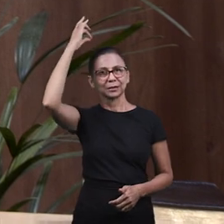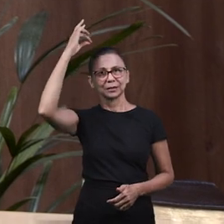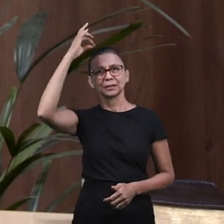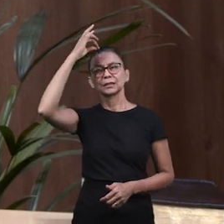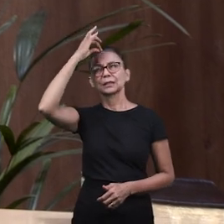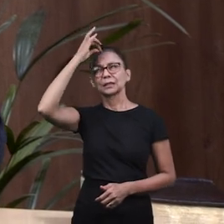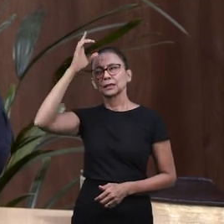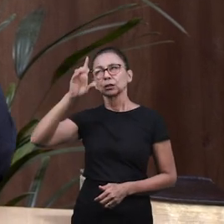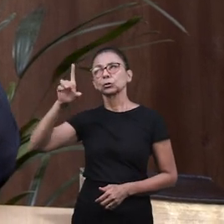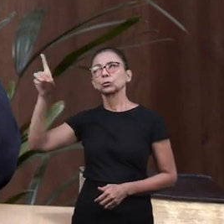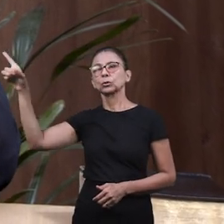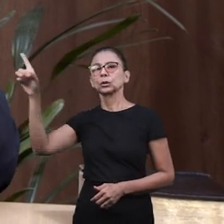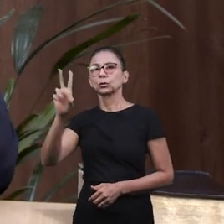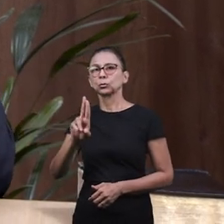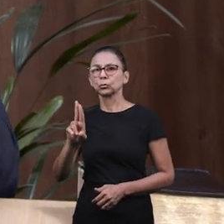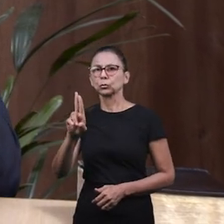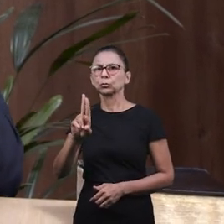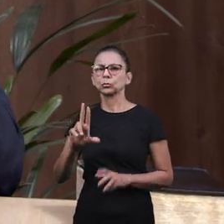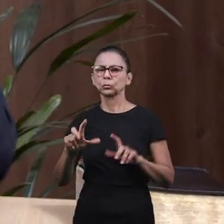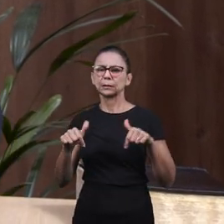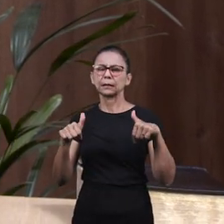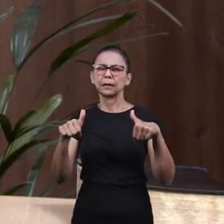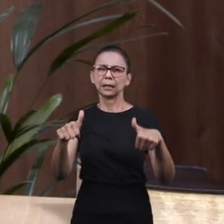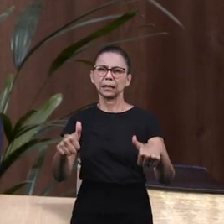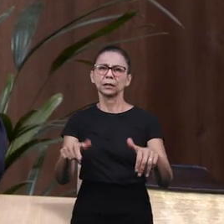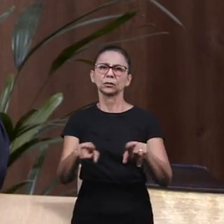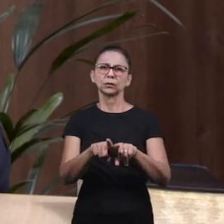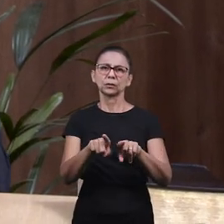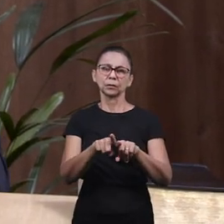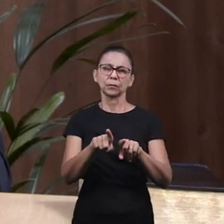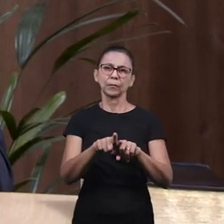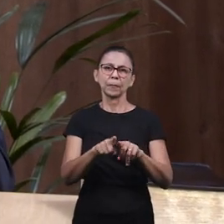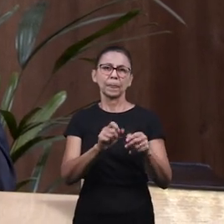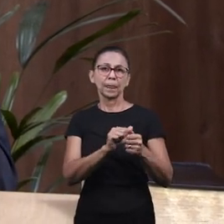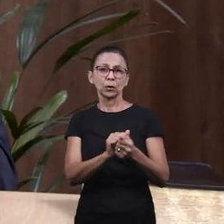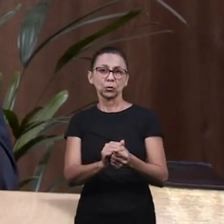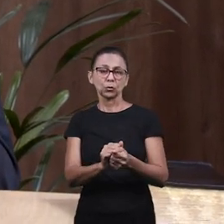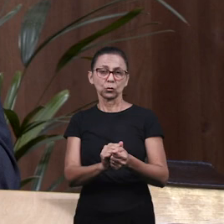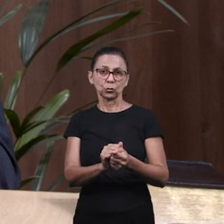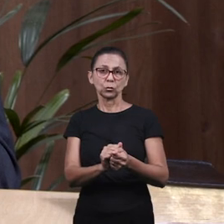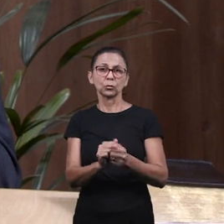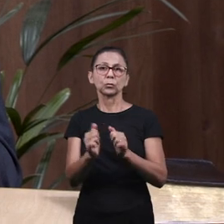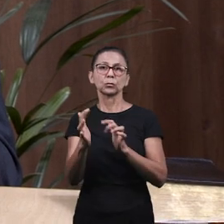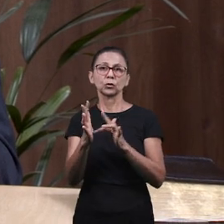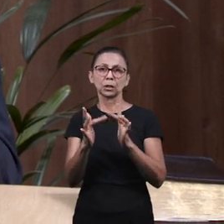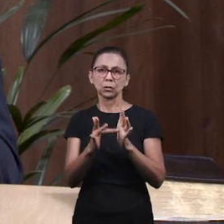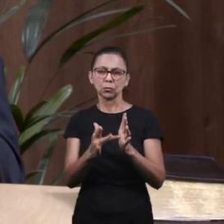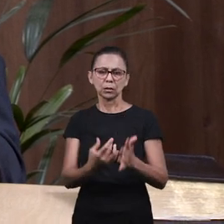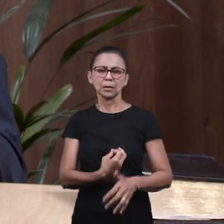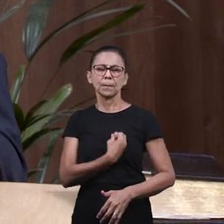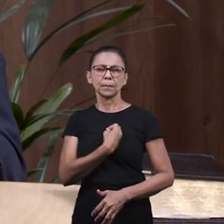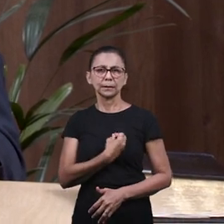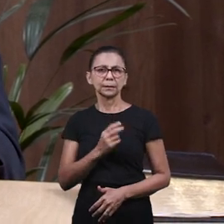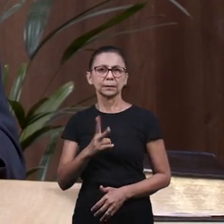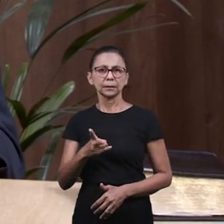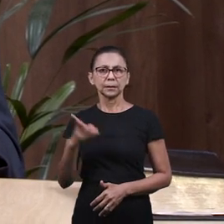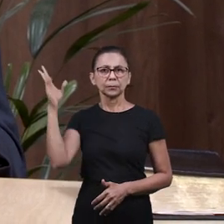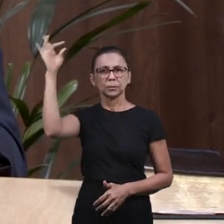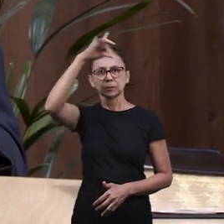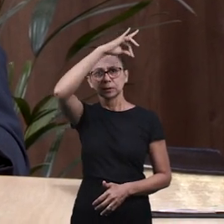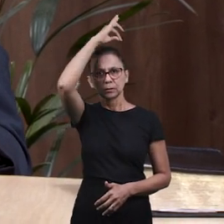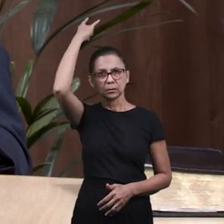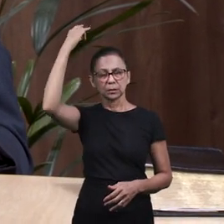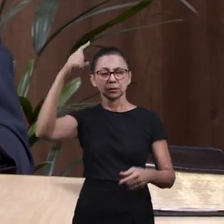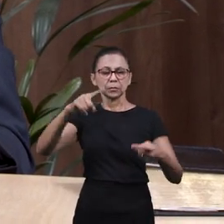opera através dele e na vida do Filho o Espírito Santo estava presente. Mas ele está presente em todos os atos